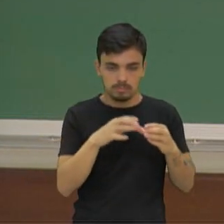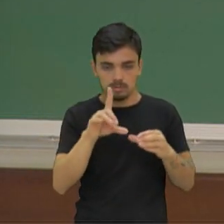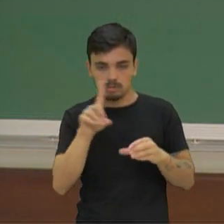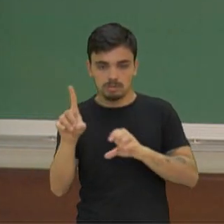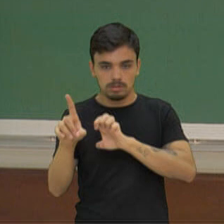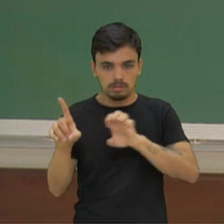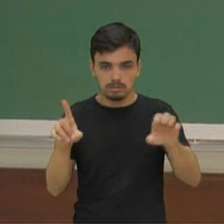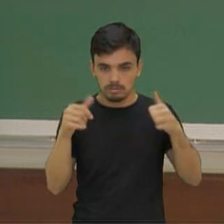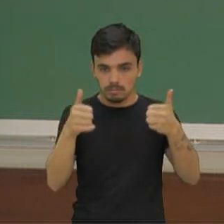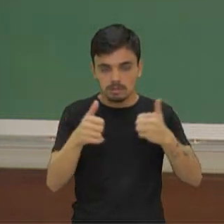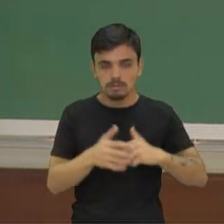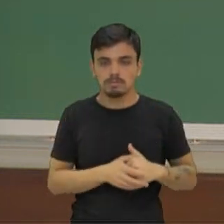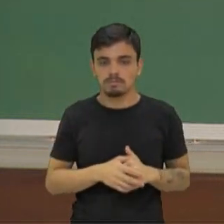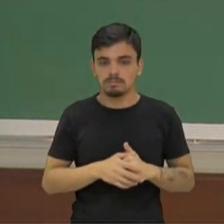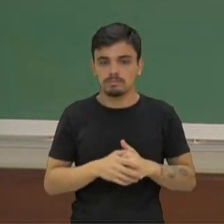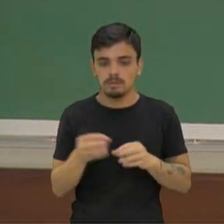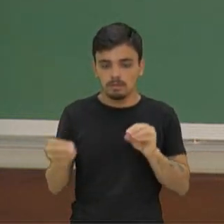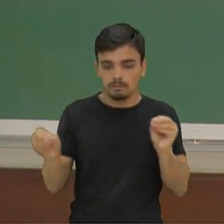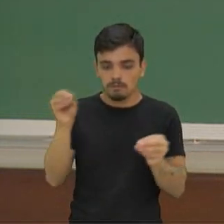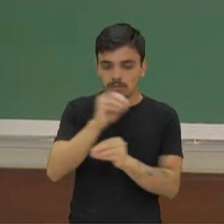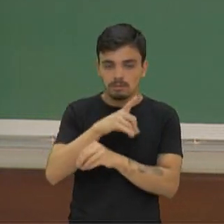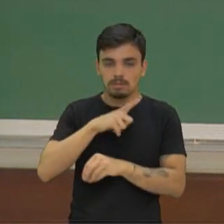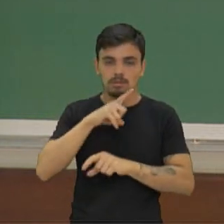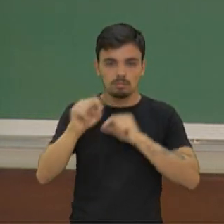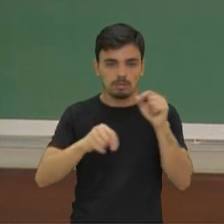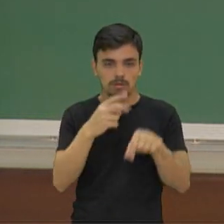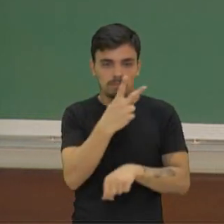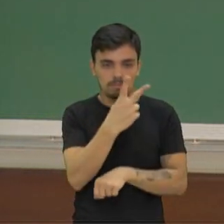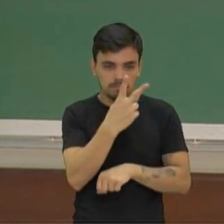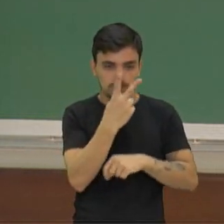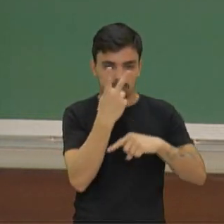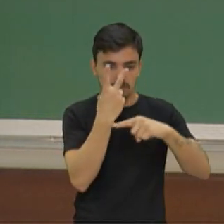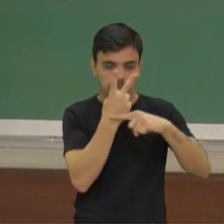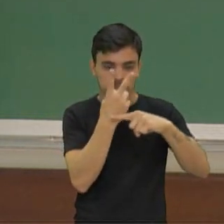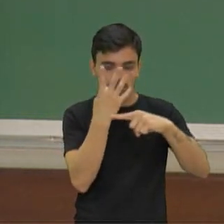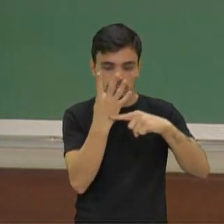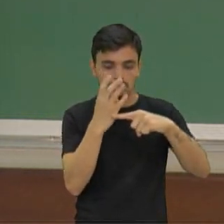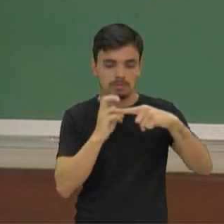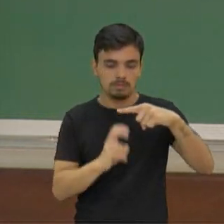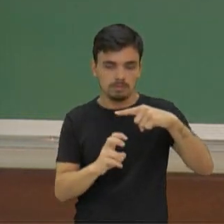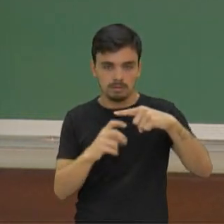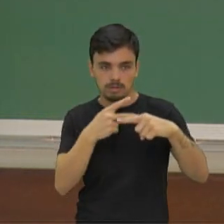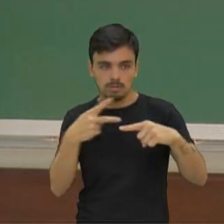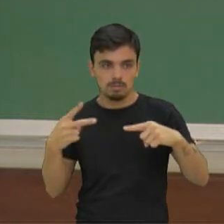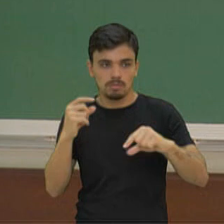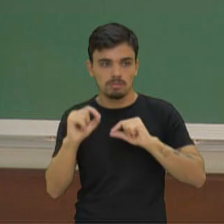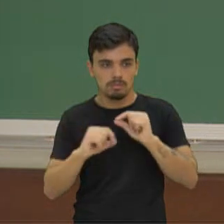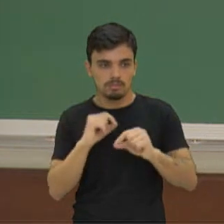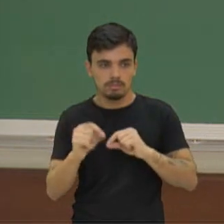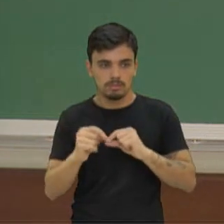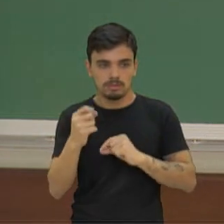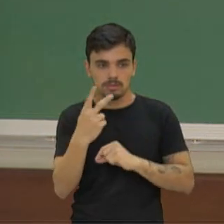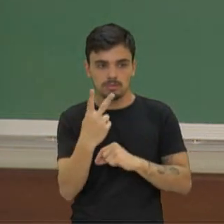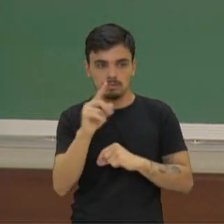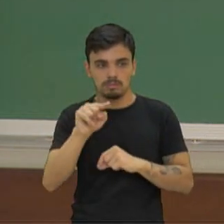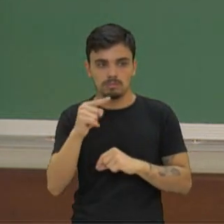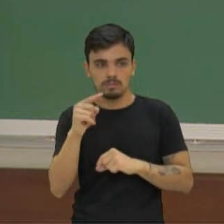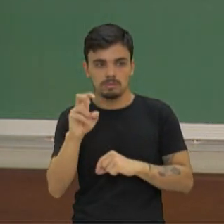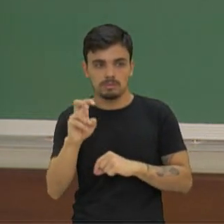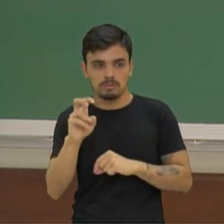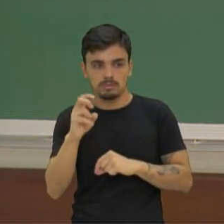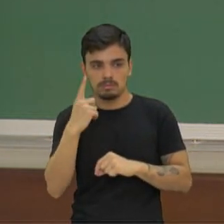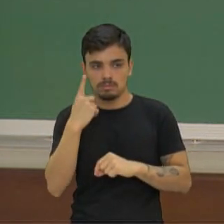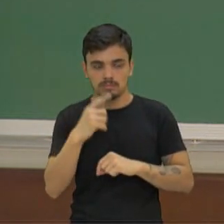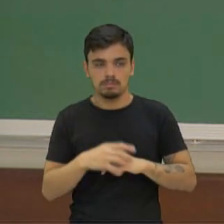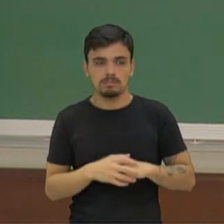você inverte. Invertendo, eu vou ter 24 quintos, que é igual a 4,8 ohms. Então, a corrente F vai